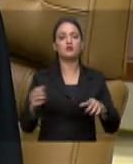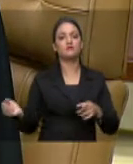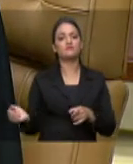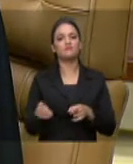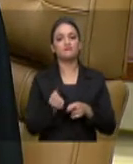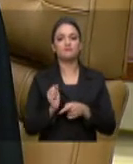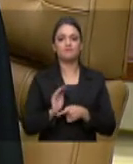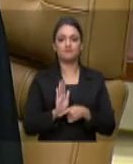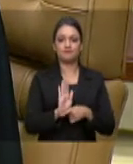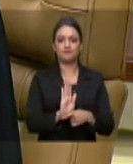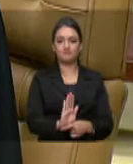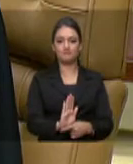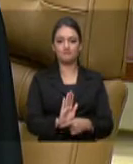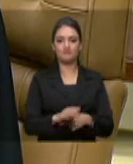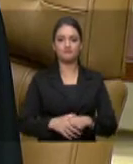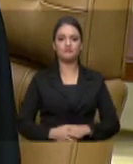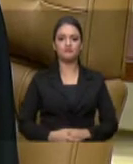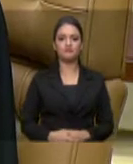nesta ação.